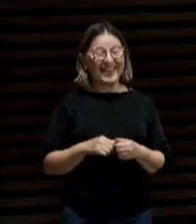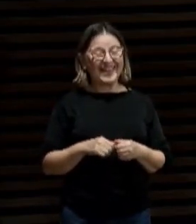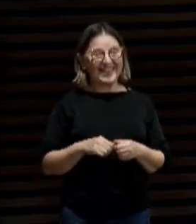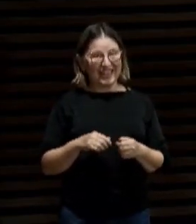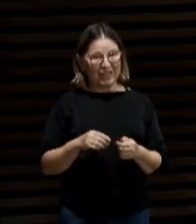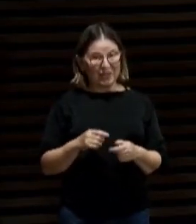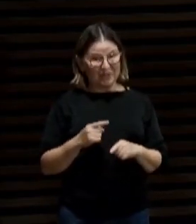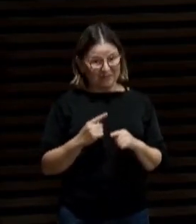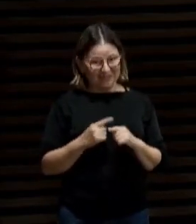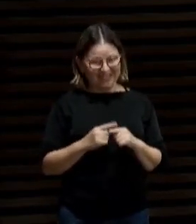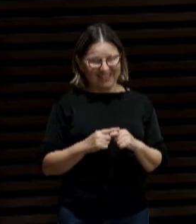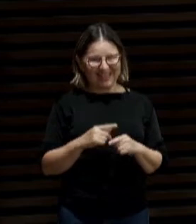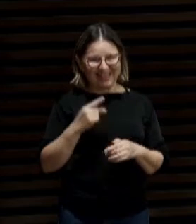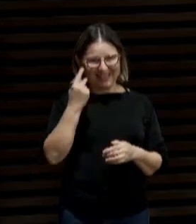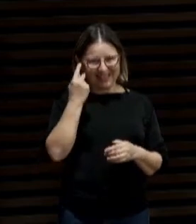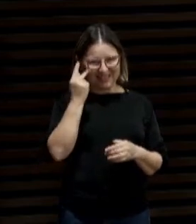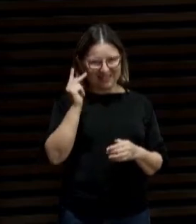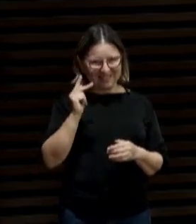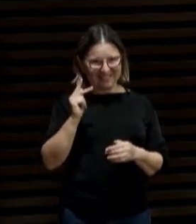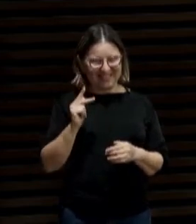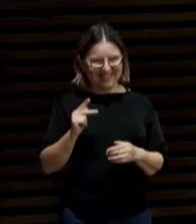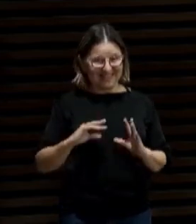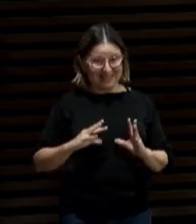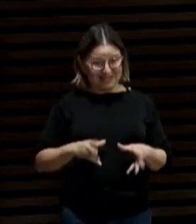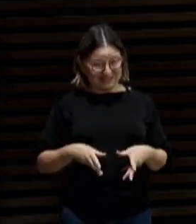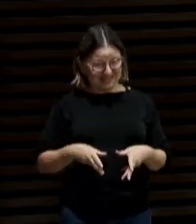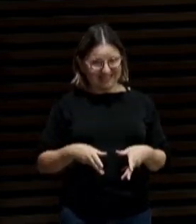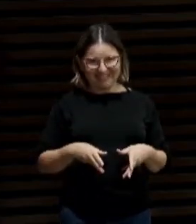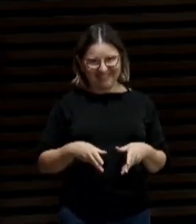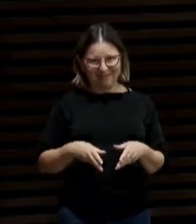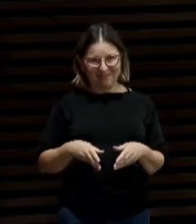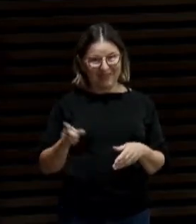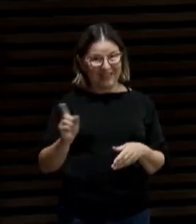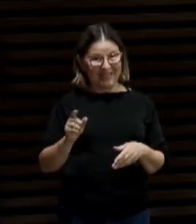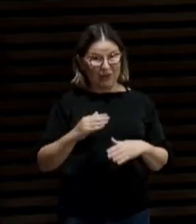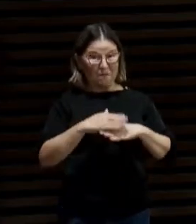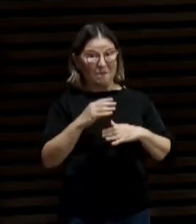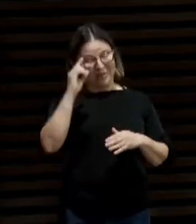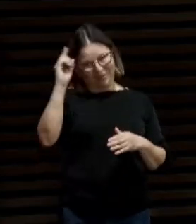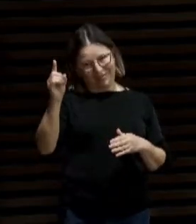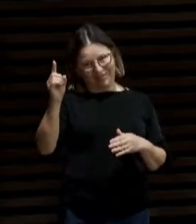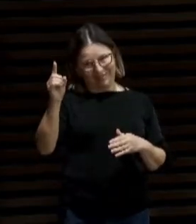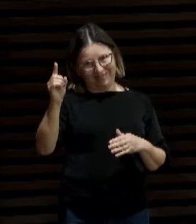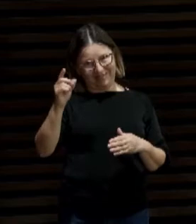Porque assim, para o homem exterior, meus amados, é menos um dia. Não é mais um que você viveu, é menos um que você tem.